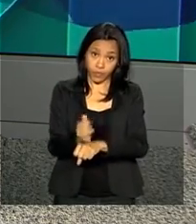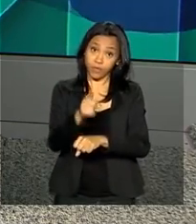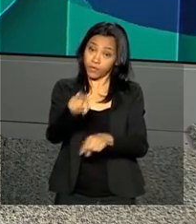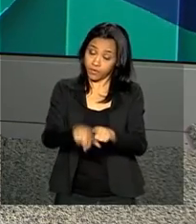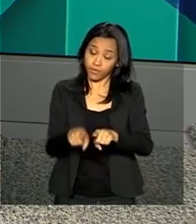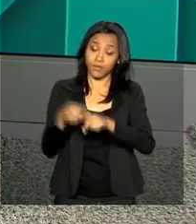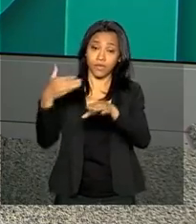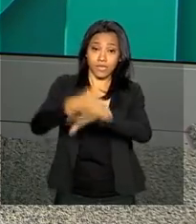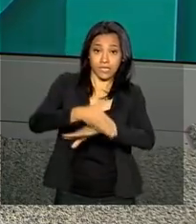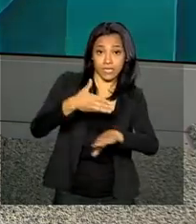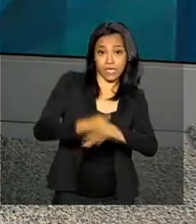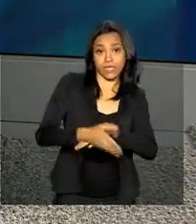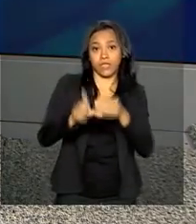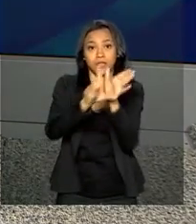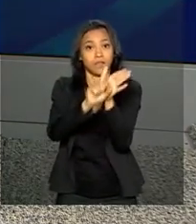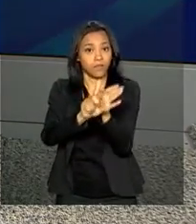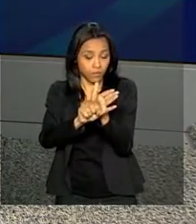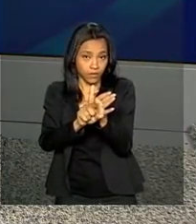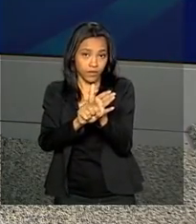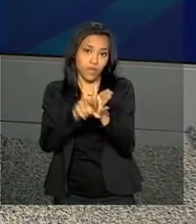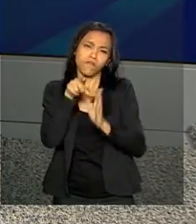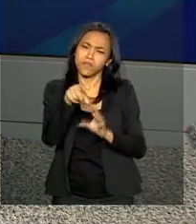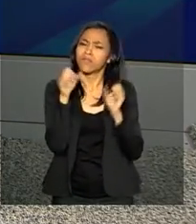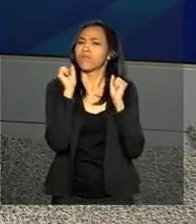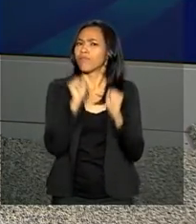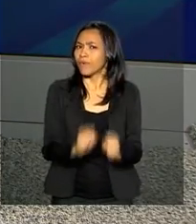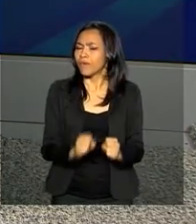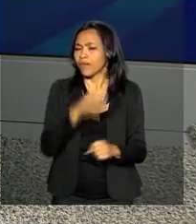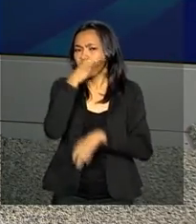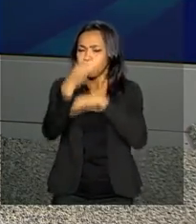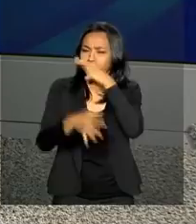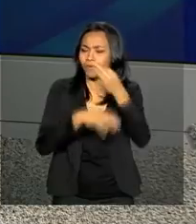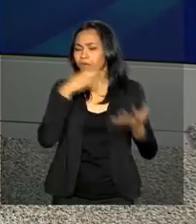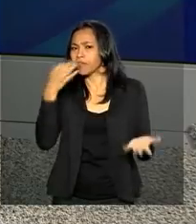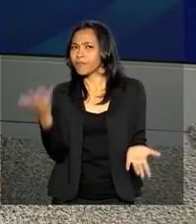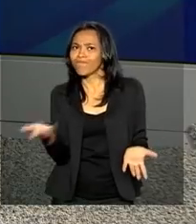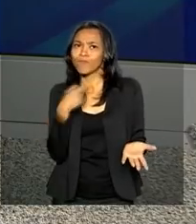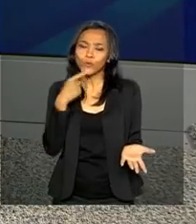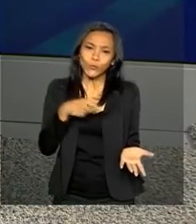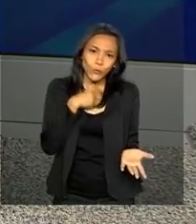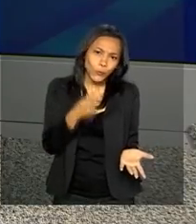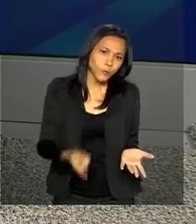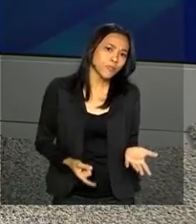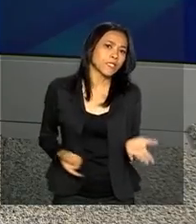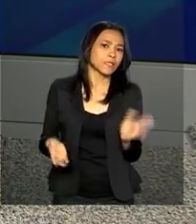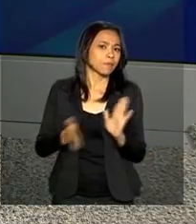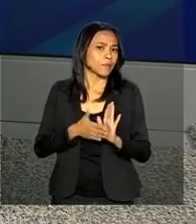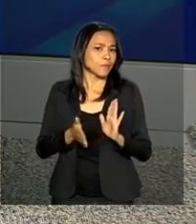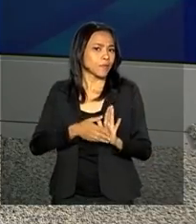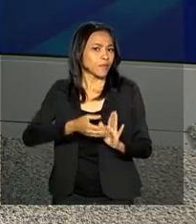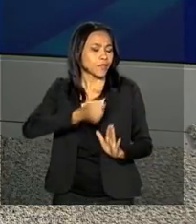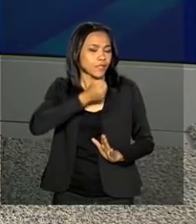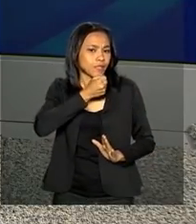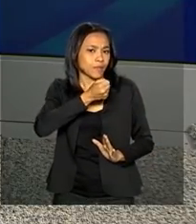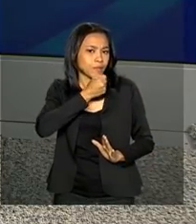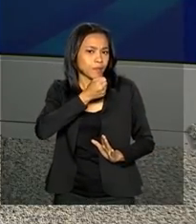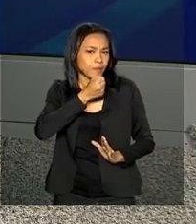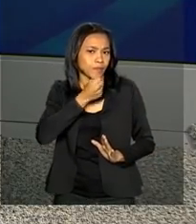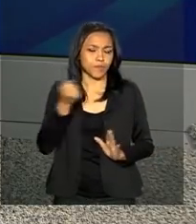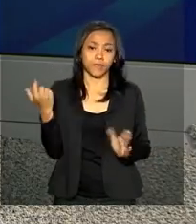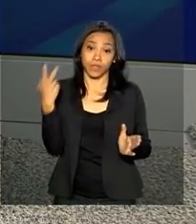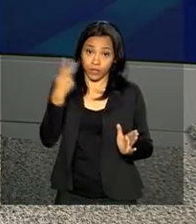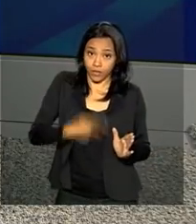acesse também o nosso perfil no Twitter você pode mandar suas sugestões de dúvidas suas sugestões de reportagens e dúvidas sobre